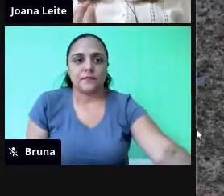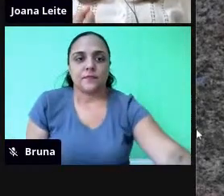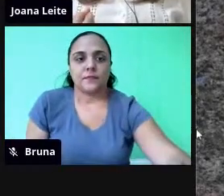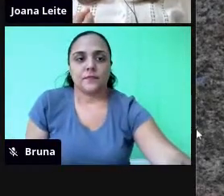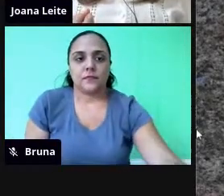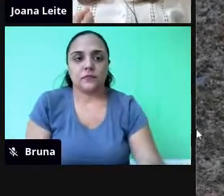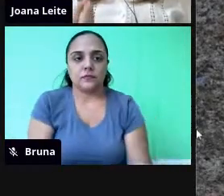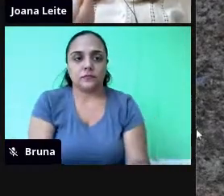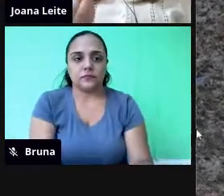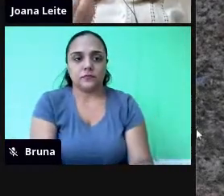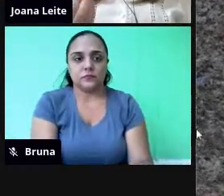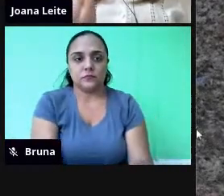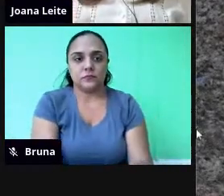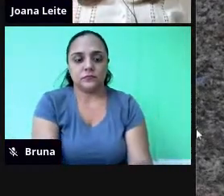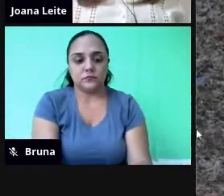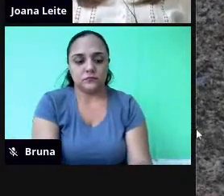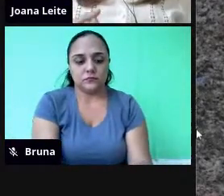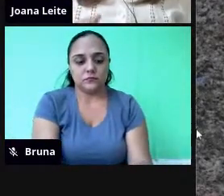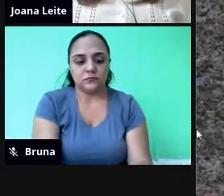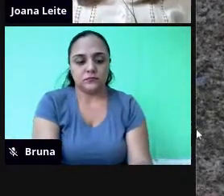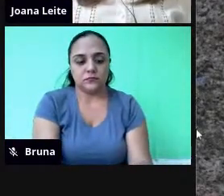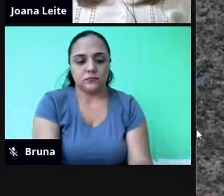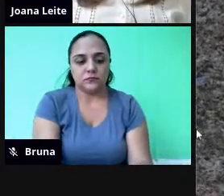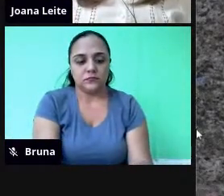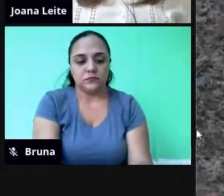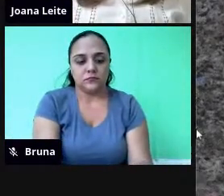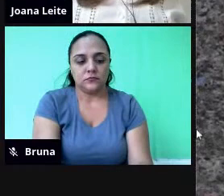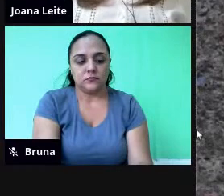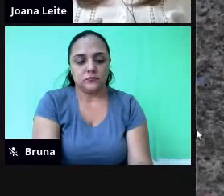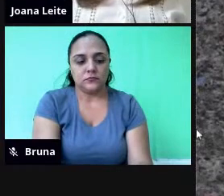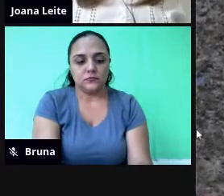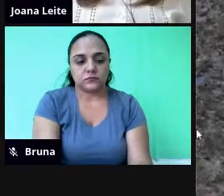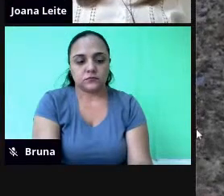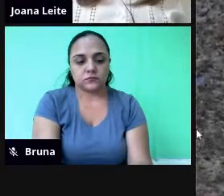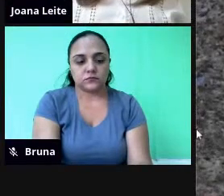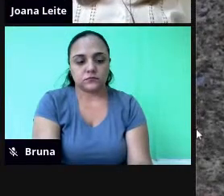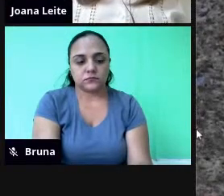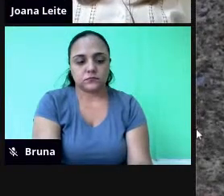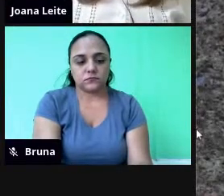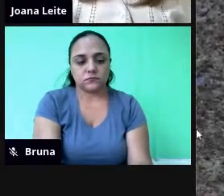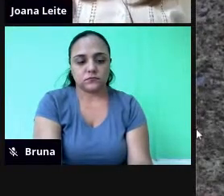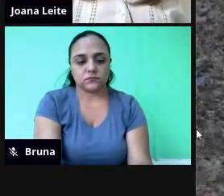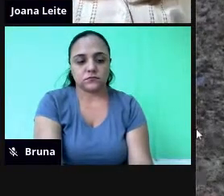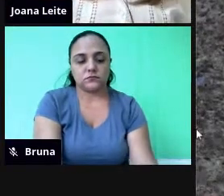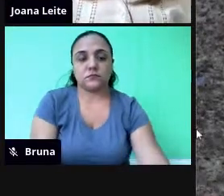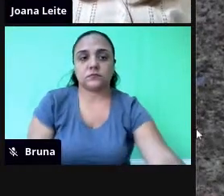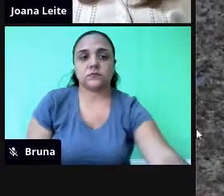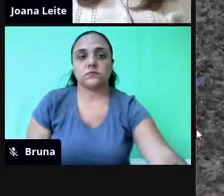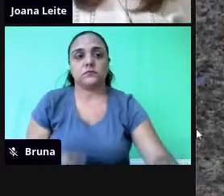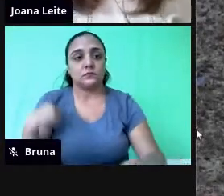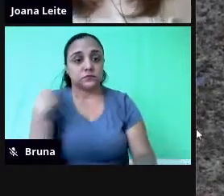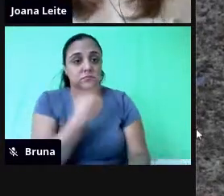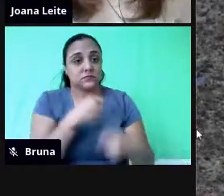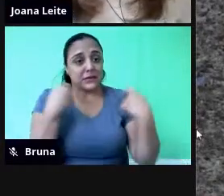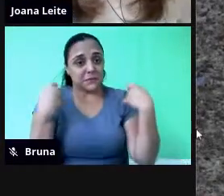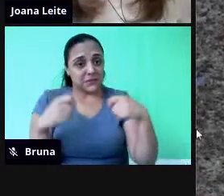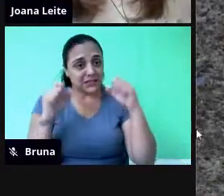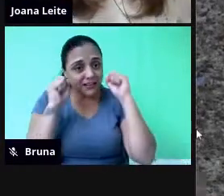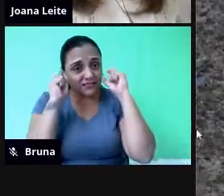necessidade de a gente estimular a buscar terapias com bases científicas, né? Então, nós temos muita coisa